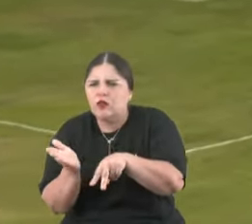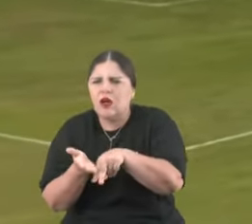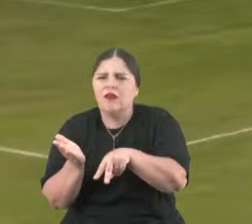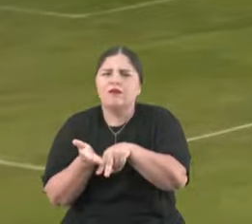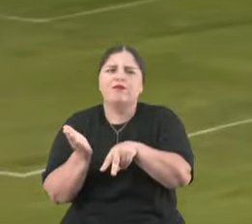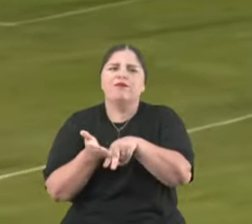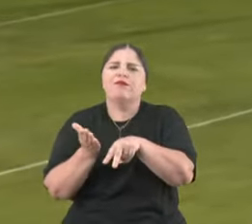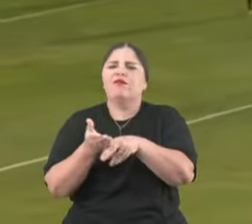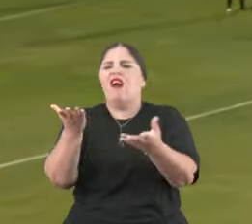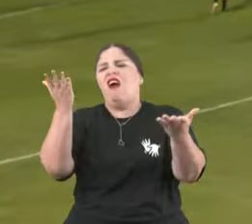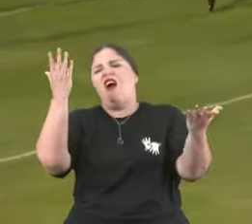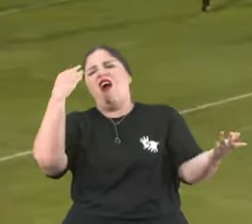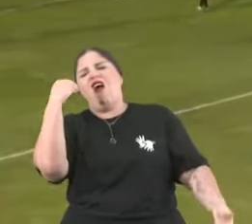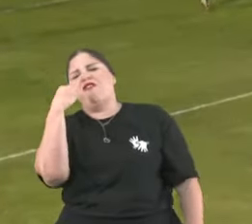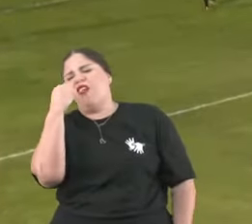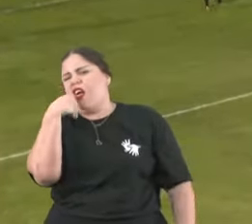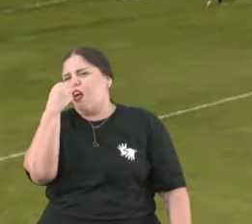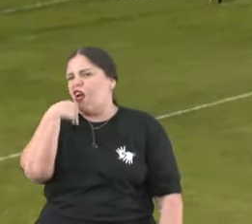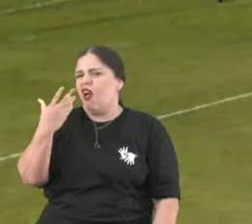não domina.